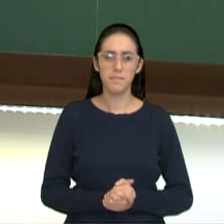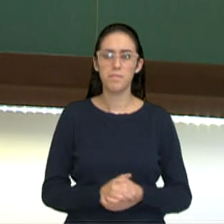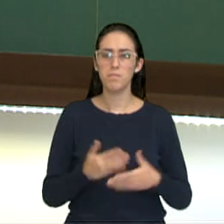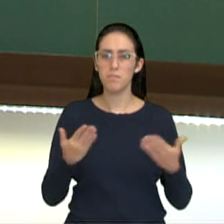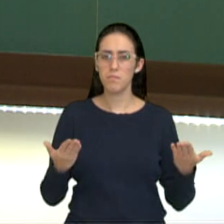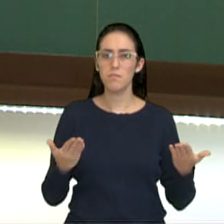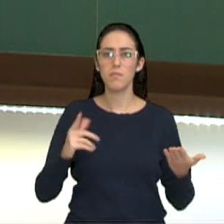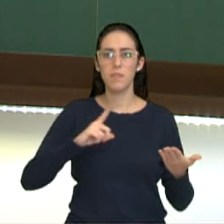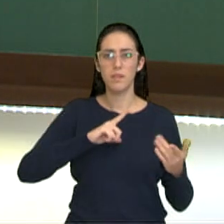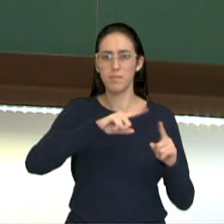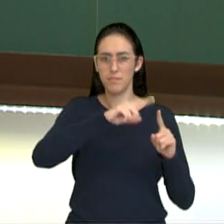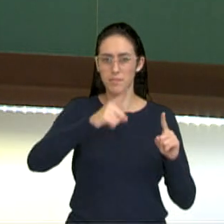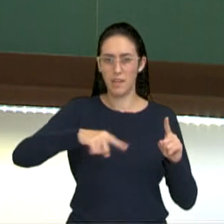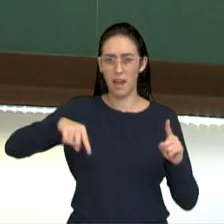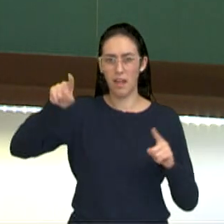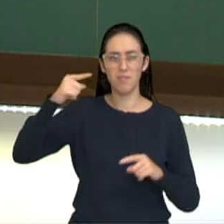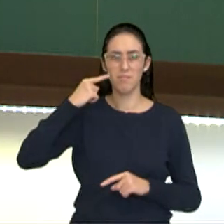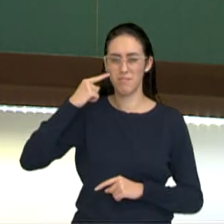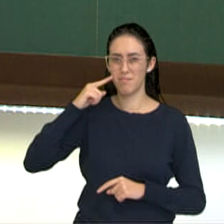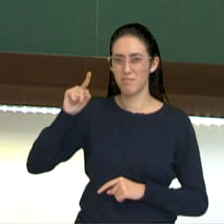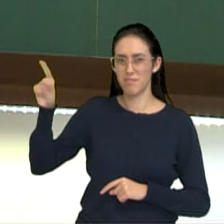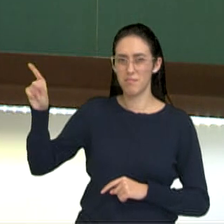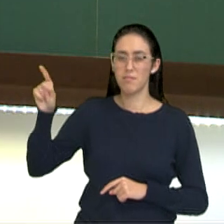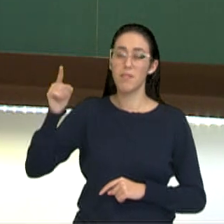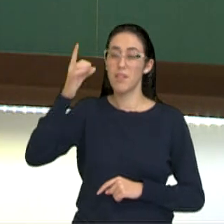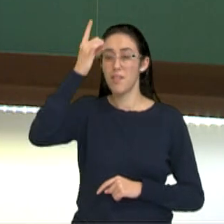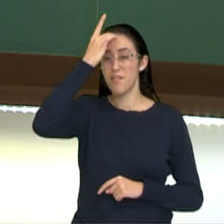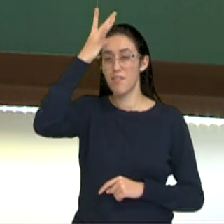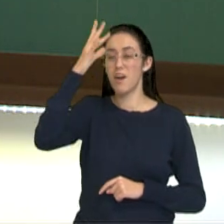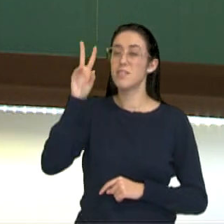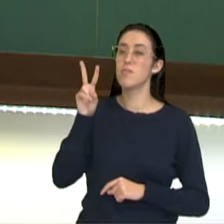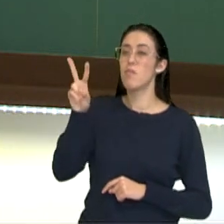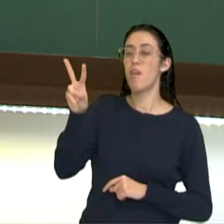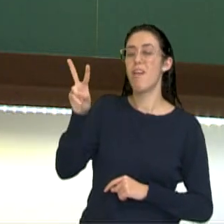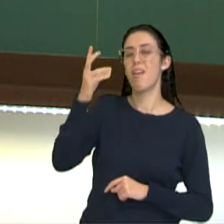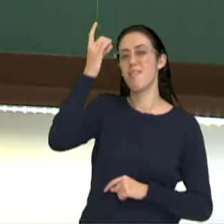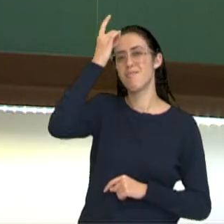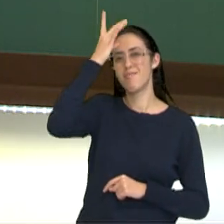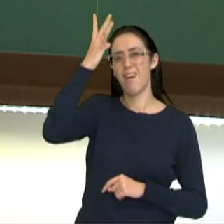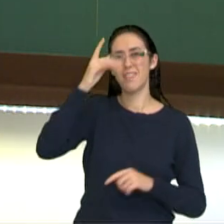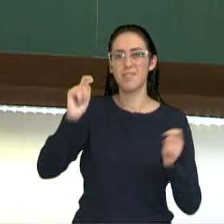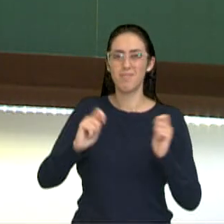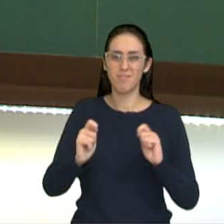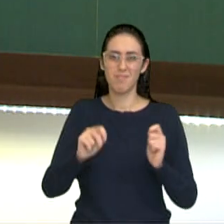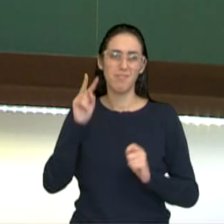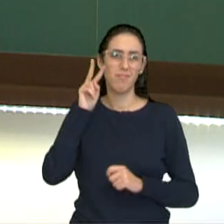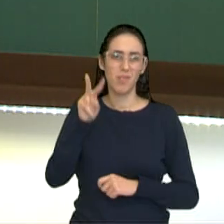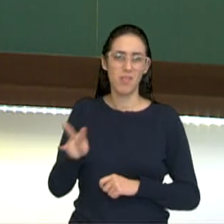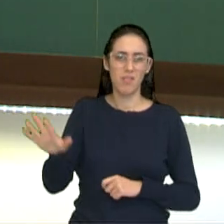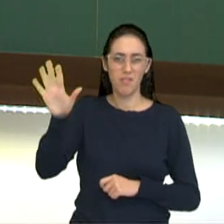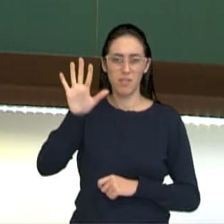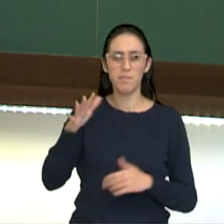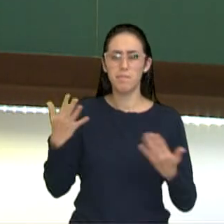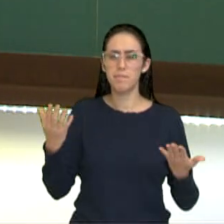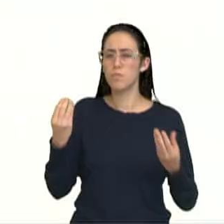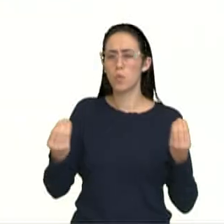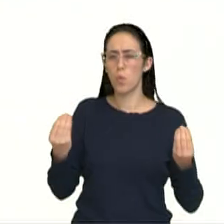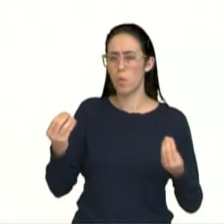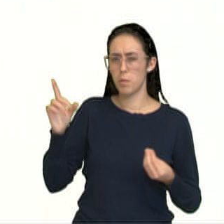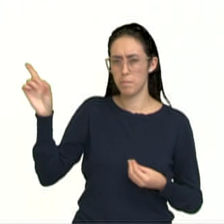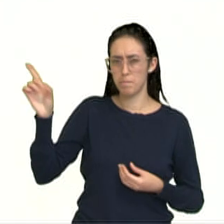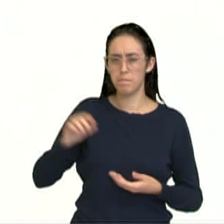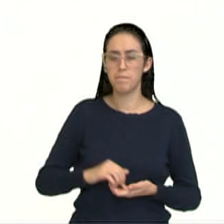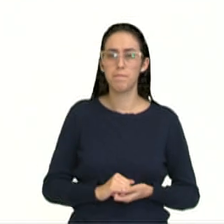nós temos o gráfico, fica muito mais fácil da gente fazer essas observações, né? Então, como que ficou a resolução do exercício?